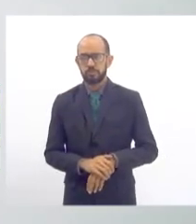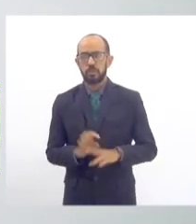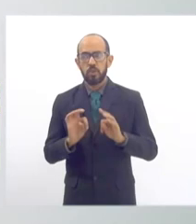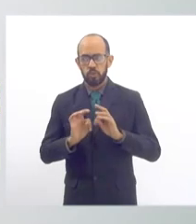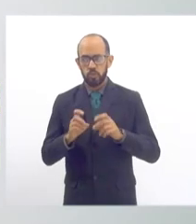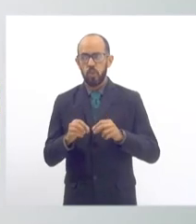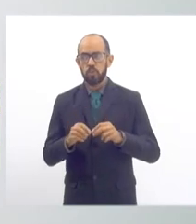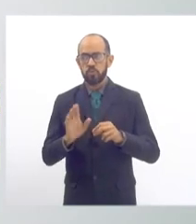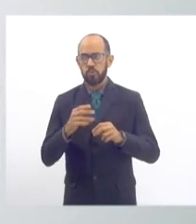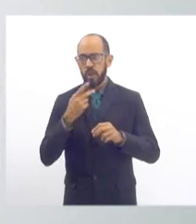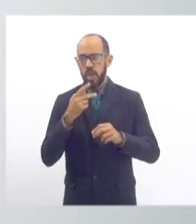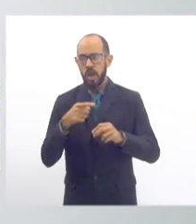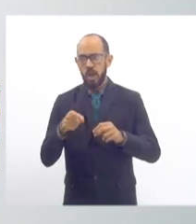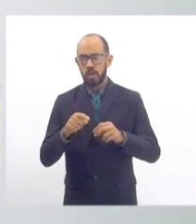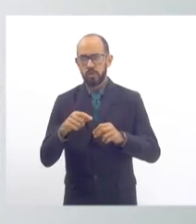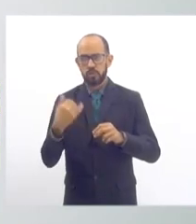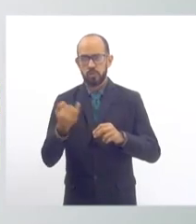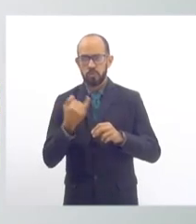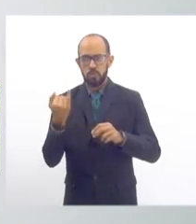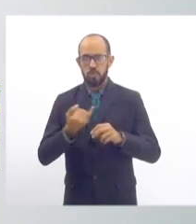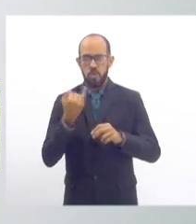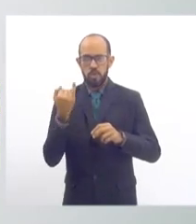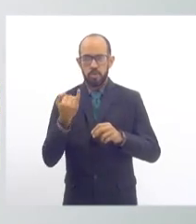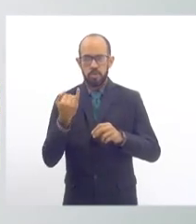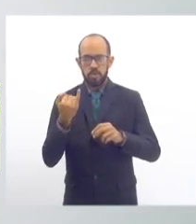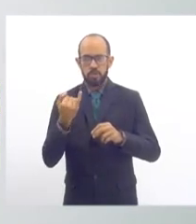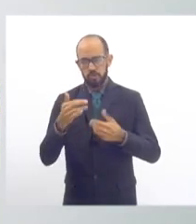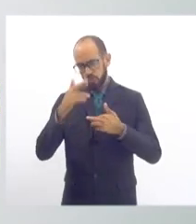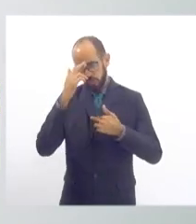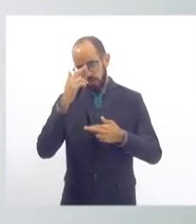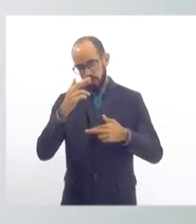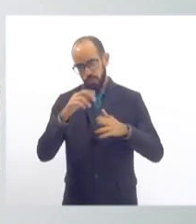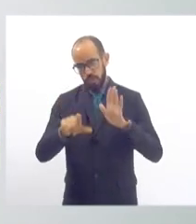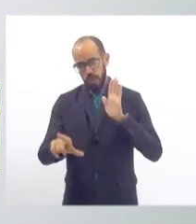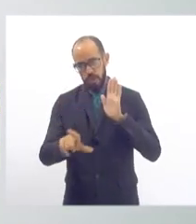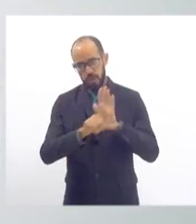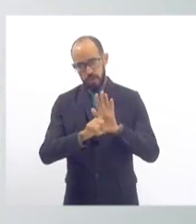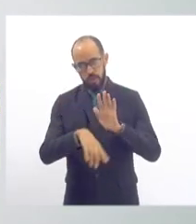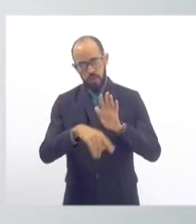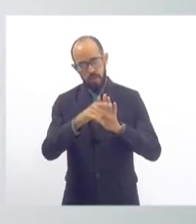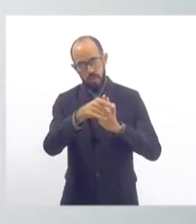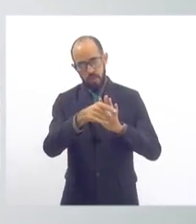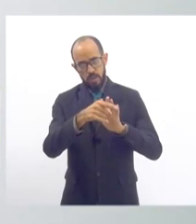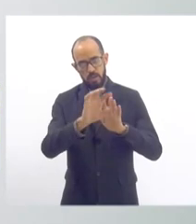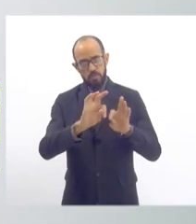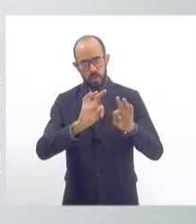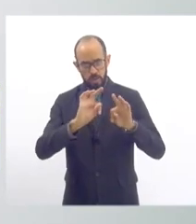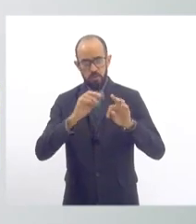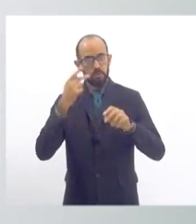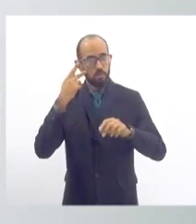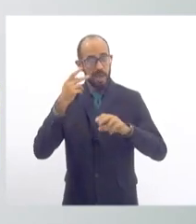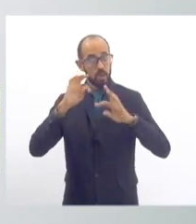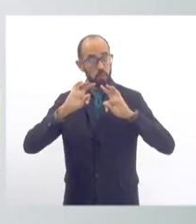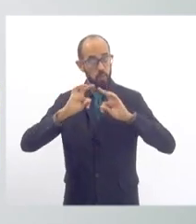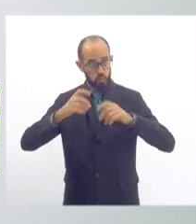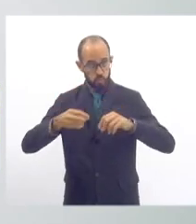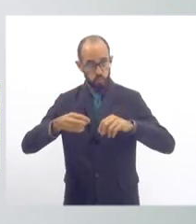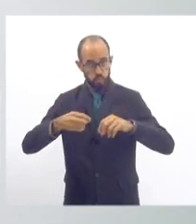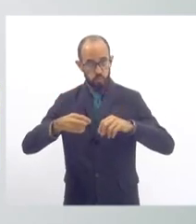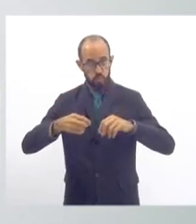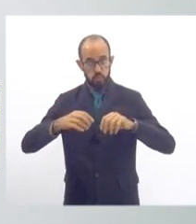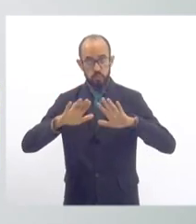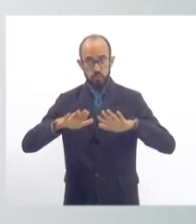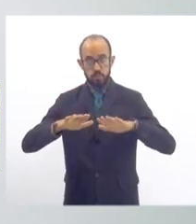da legitimidade da justiça que seja feita a todos. E,